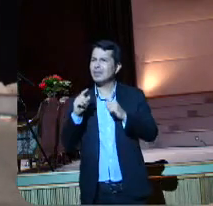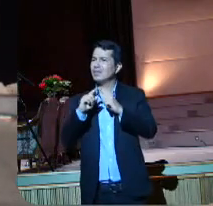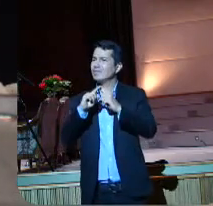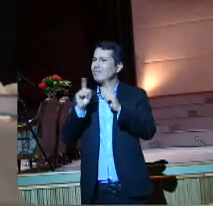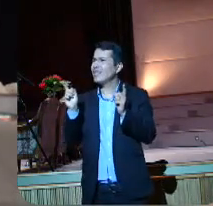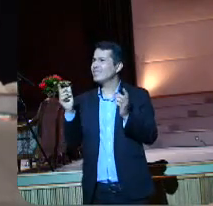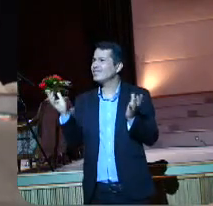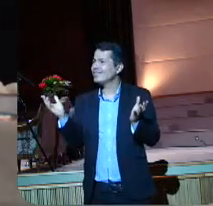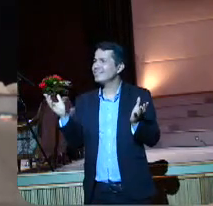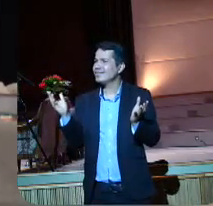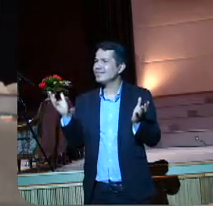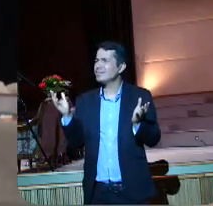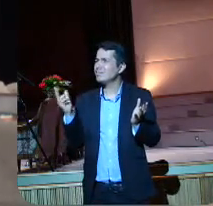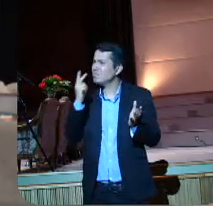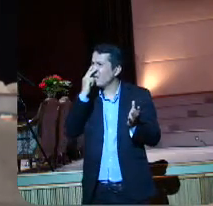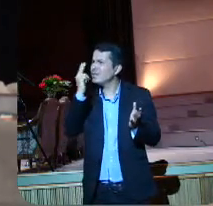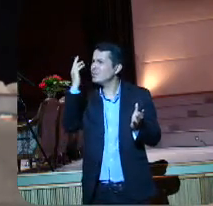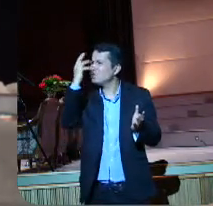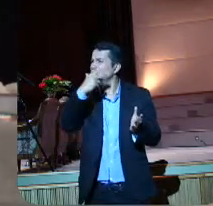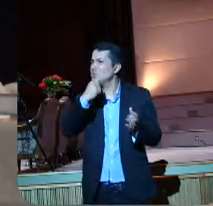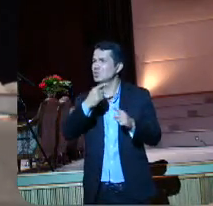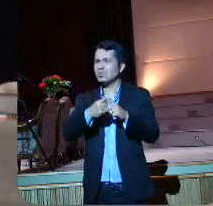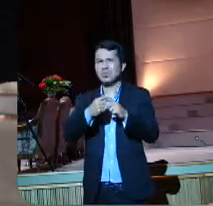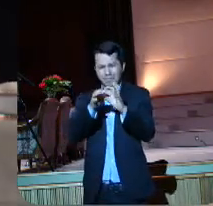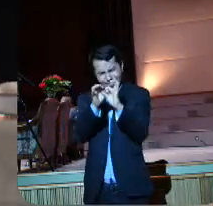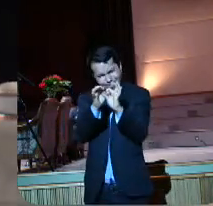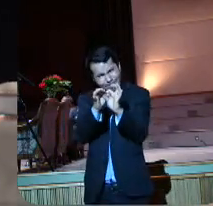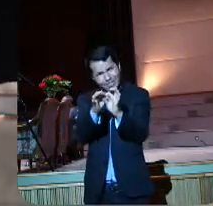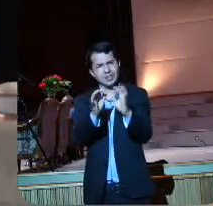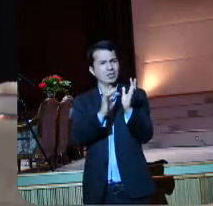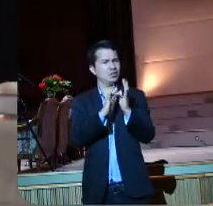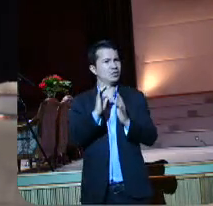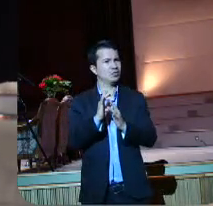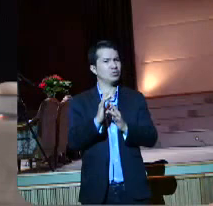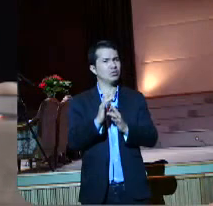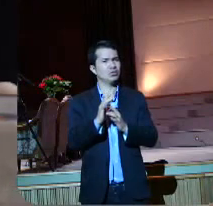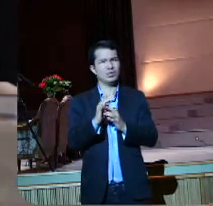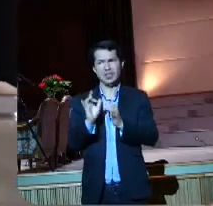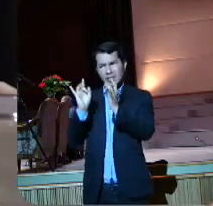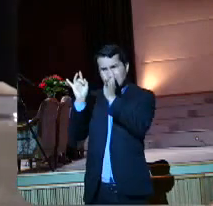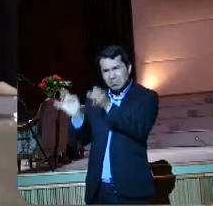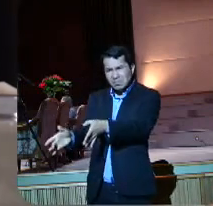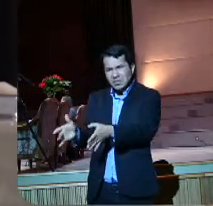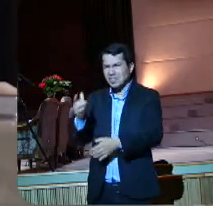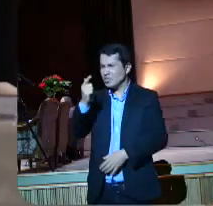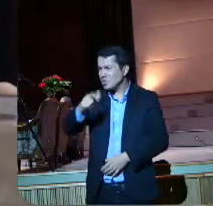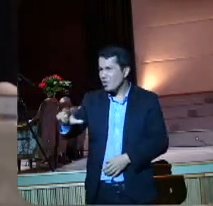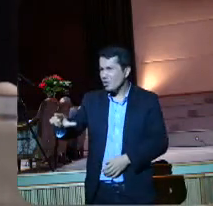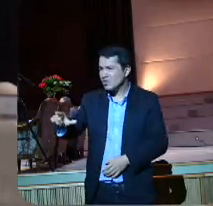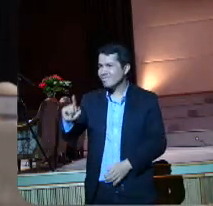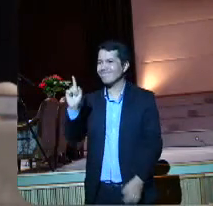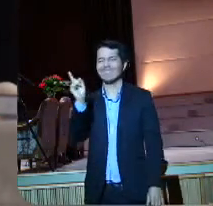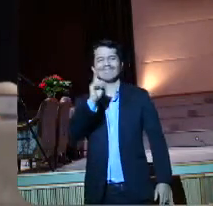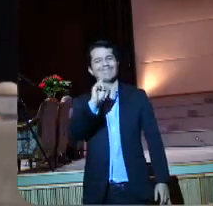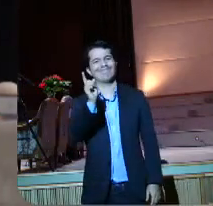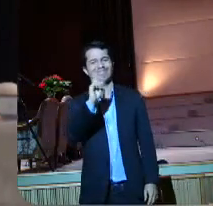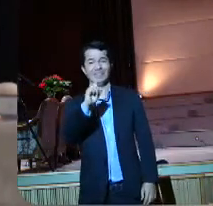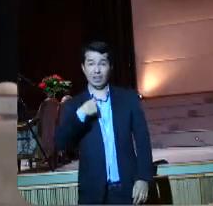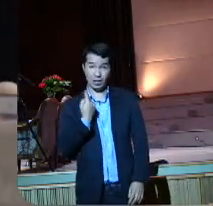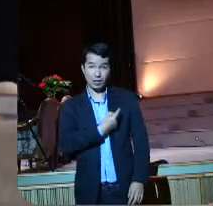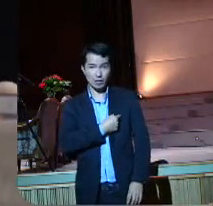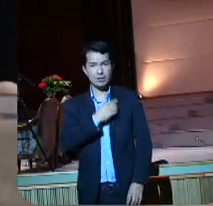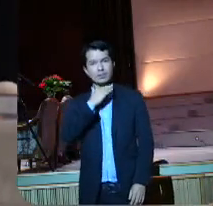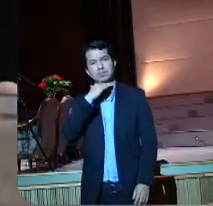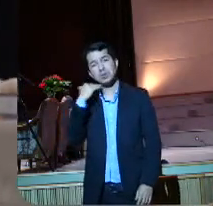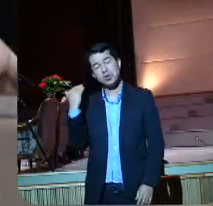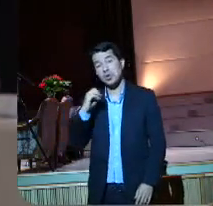serem exatamente como a gente imagina ou quer, a gente glorifica a Deus quando a gente está totalmente comprometido com